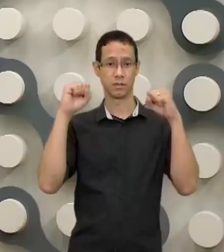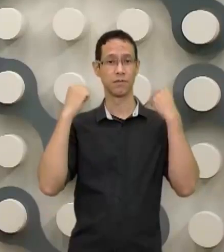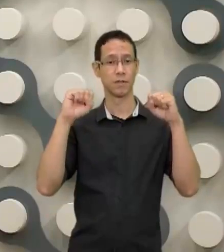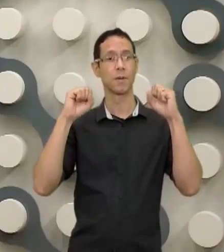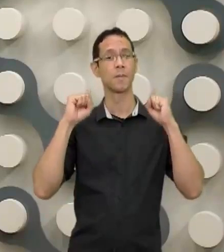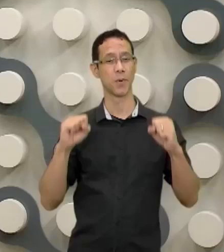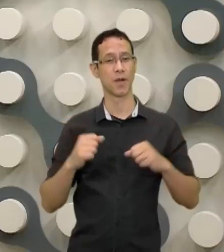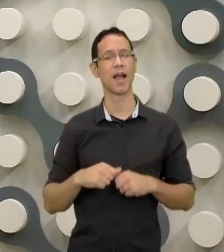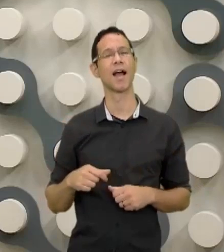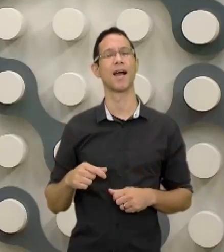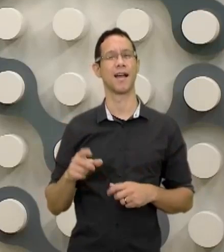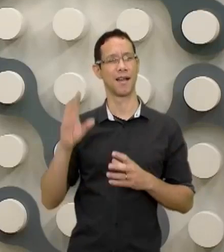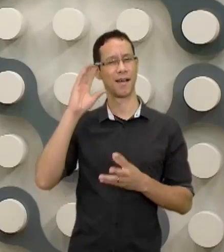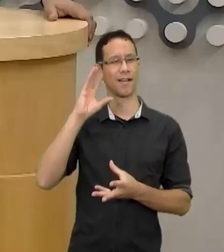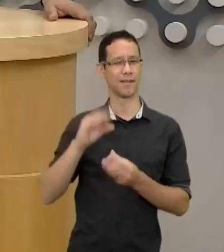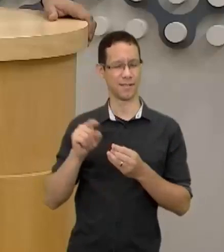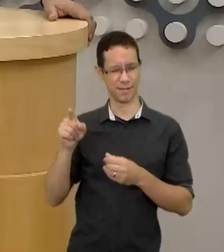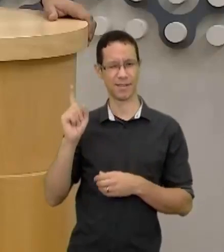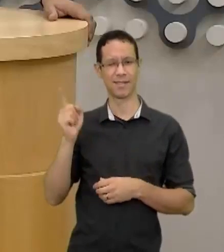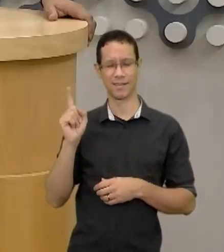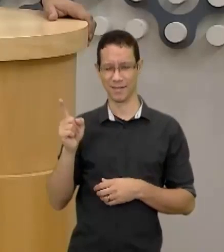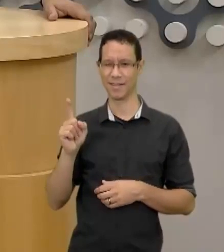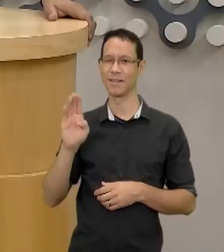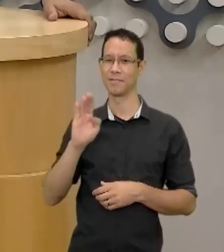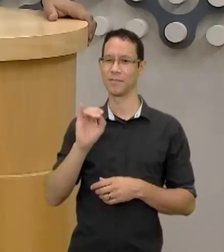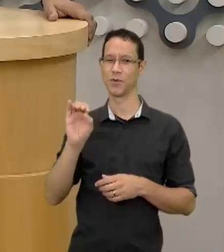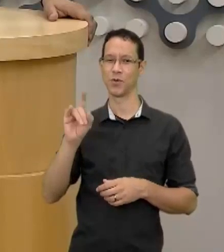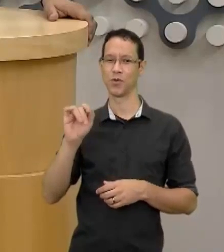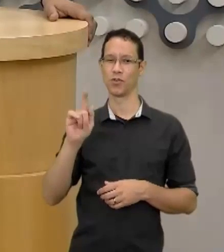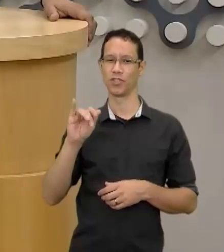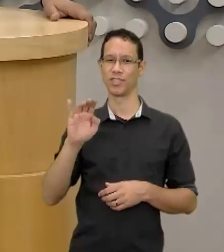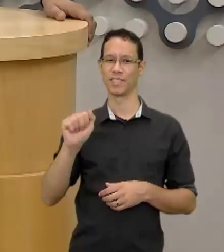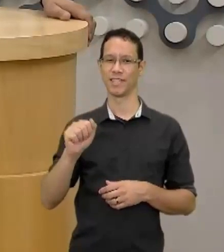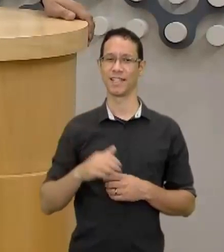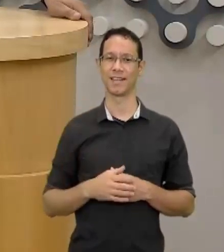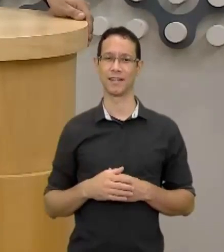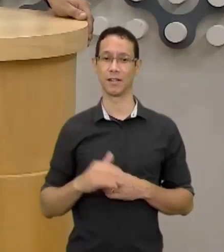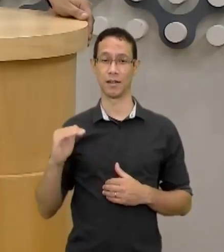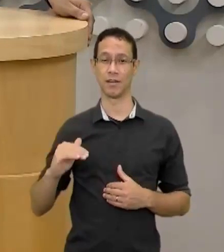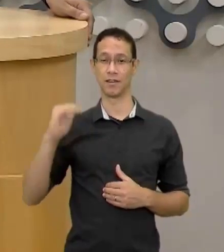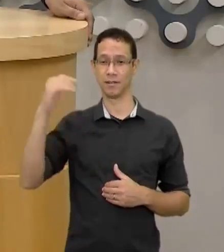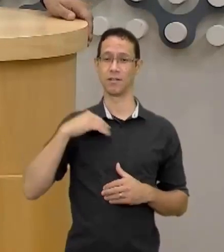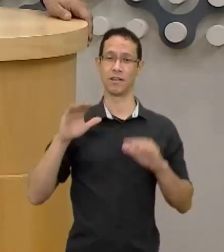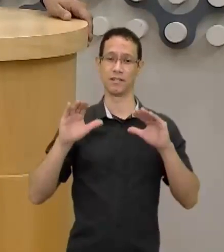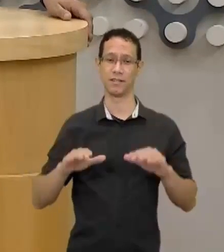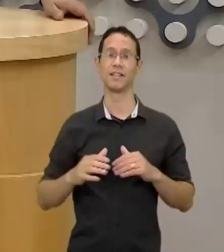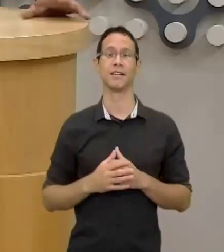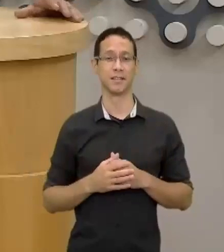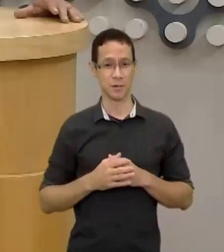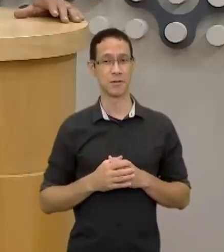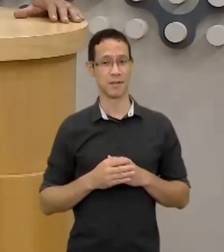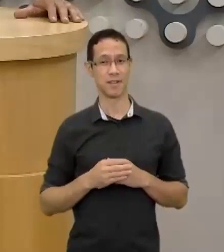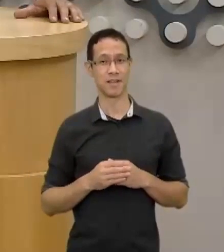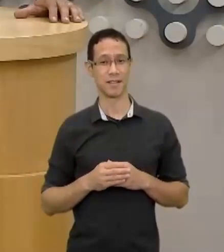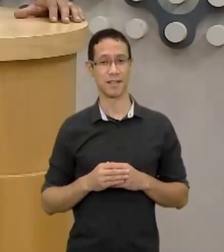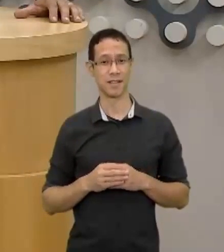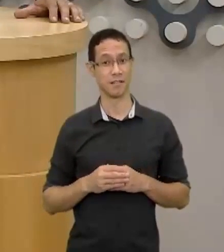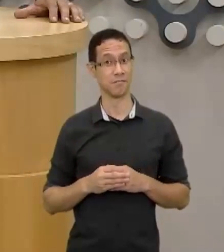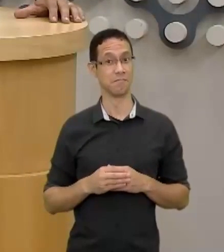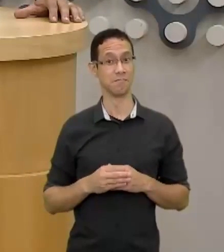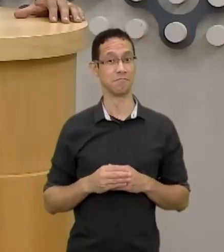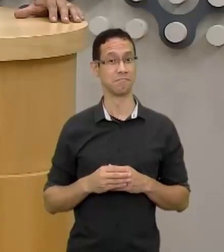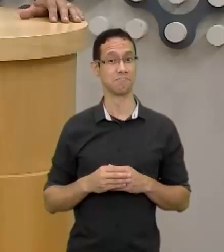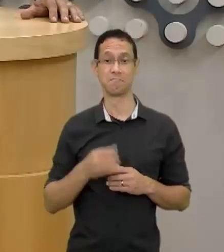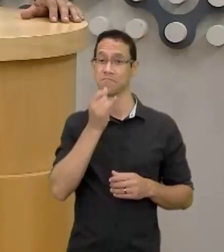se especializando em biologia. Você tá vendo só? Ser estudiosa é outra coisa. Quando eu crescer, eu quero ser assim. Exatamente. Um dia eu vou